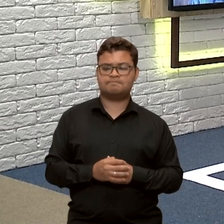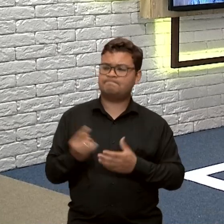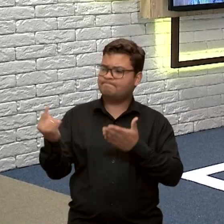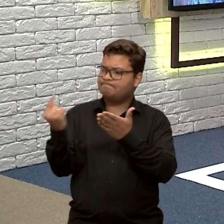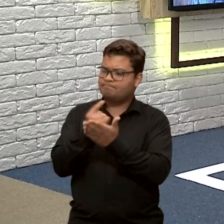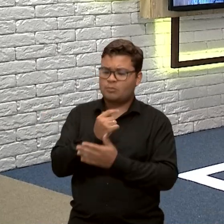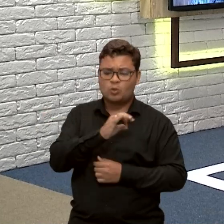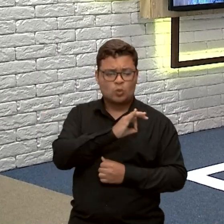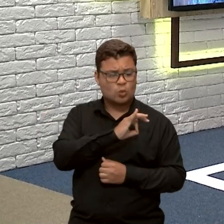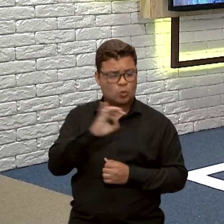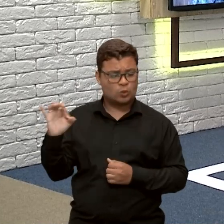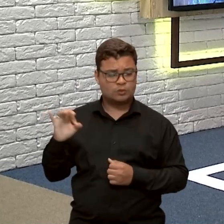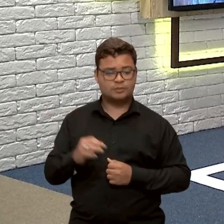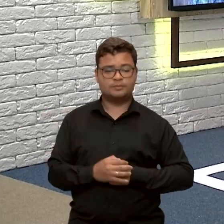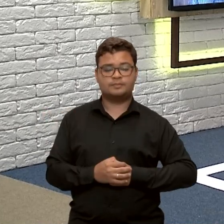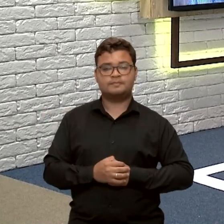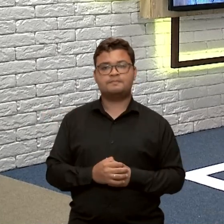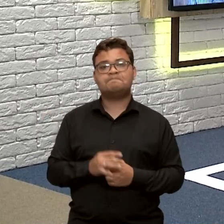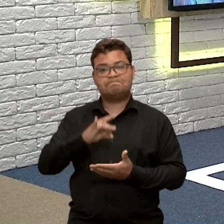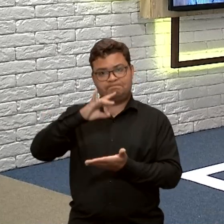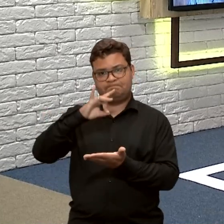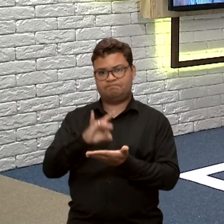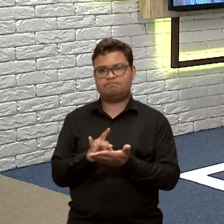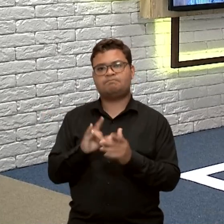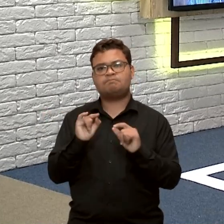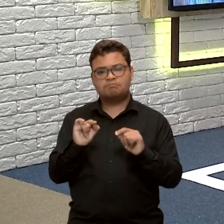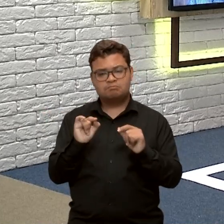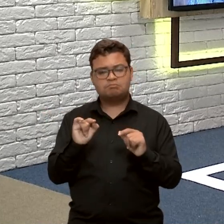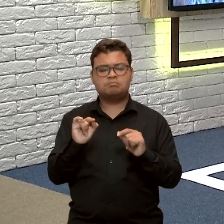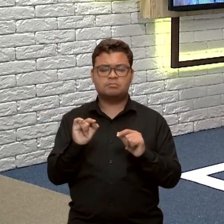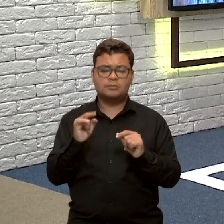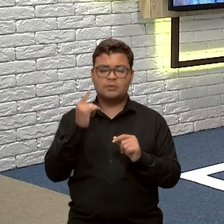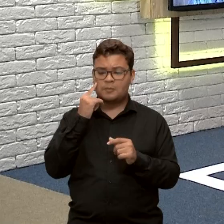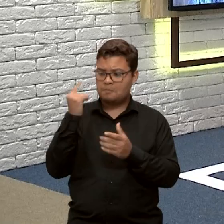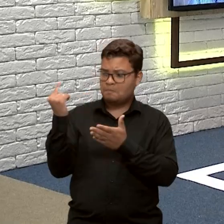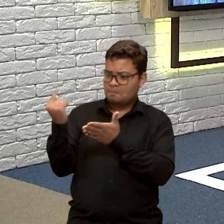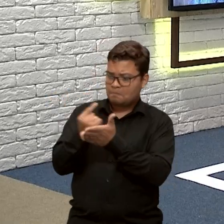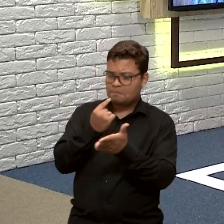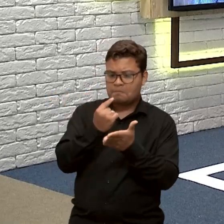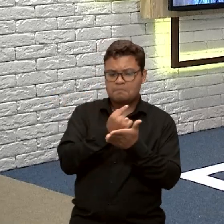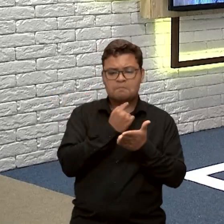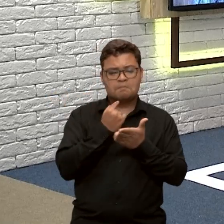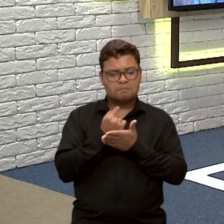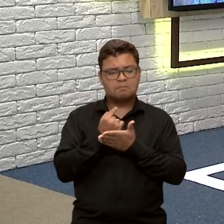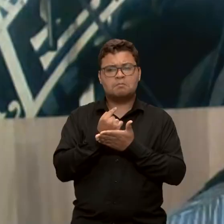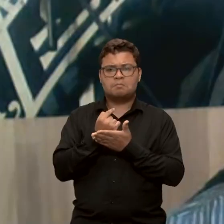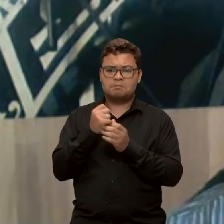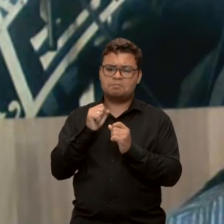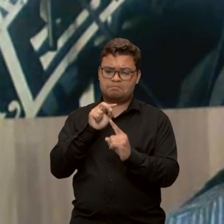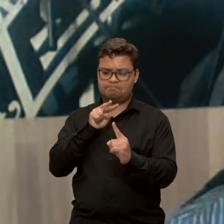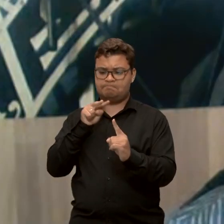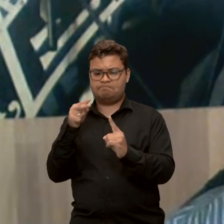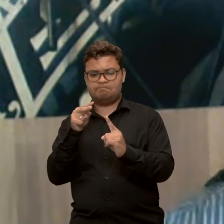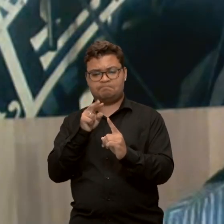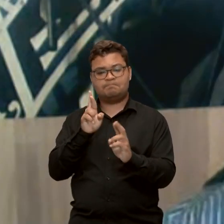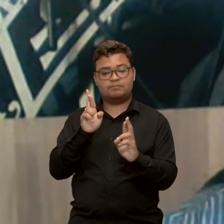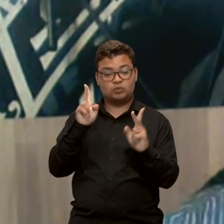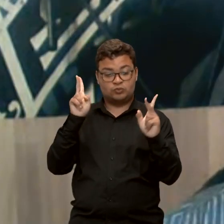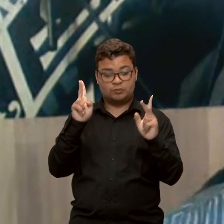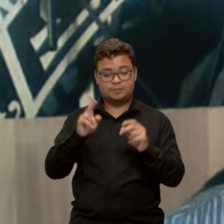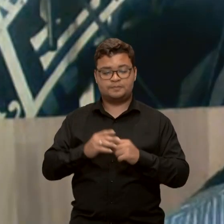para o combate ao mosquito. Explica um pouco para a gente o que a UFG tem auxiliado tanto a Secretaria Municipal de Saúde quanto a